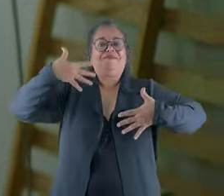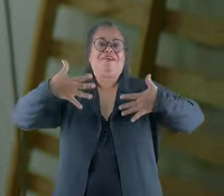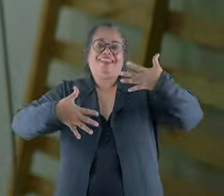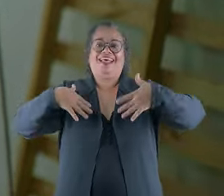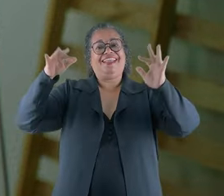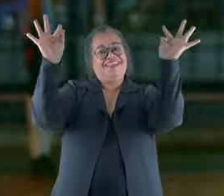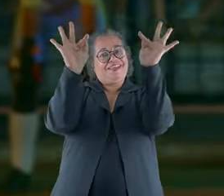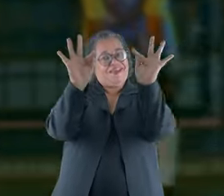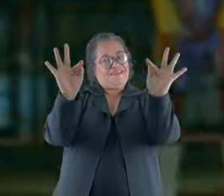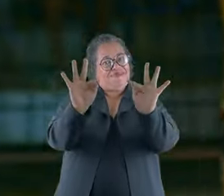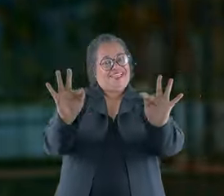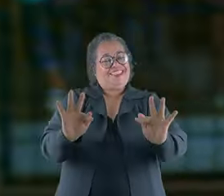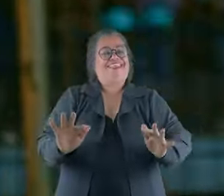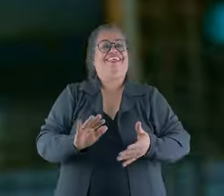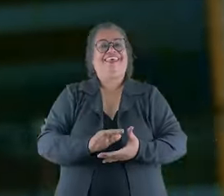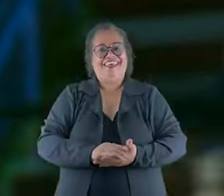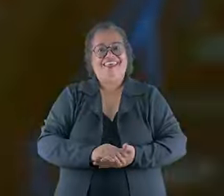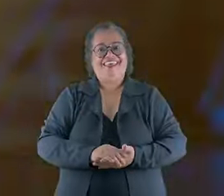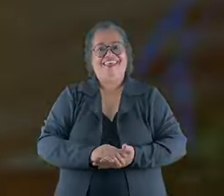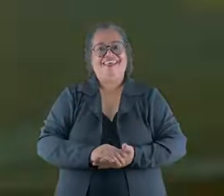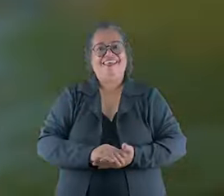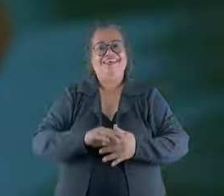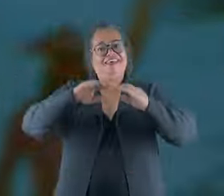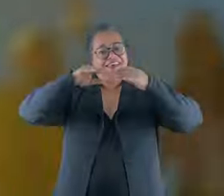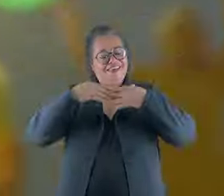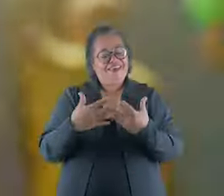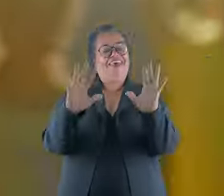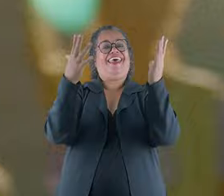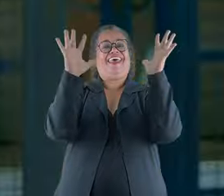nova. Com muita alegria e prazer.